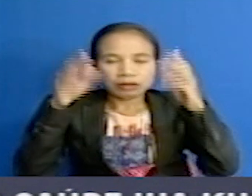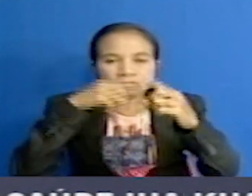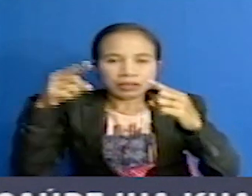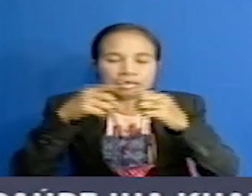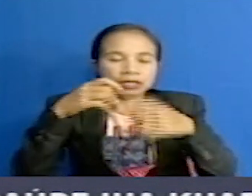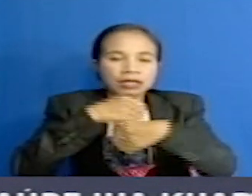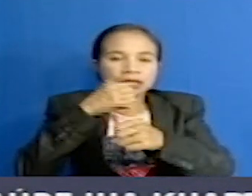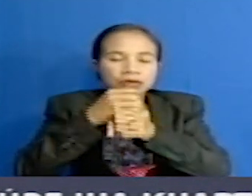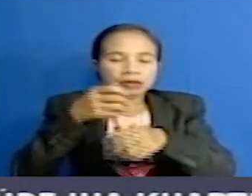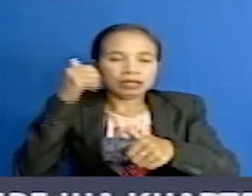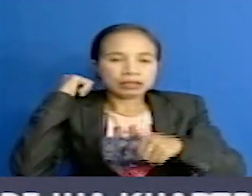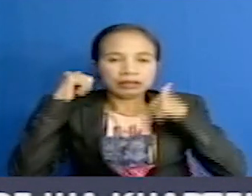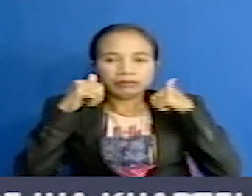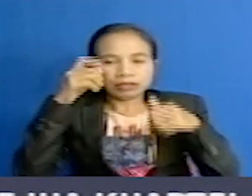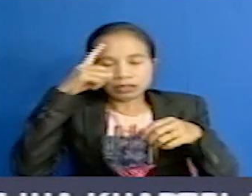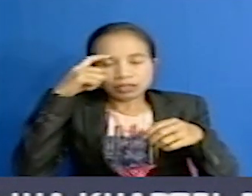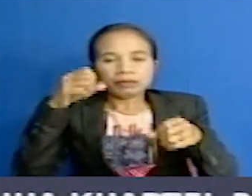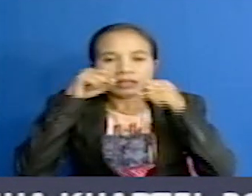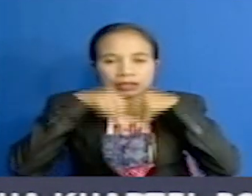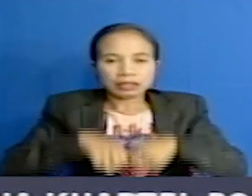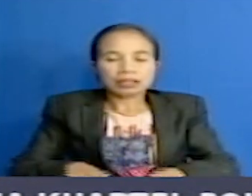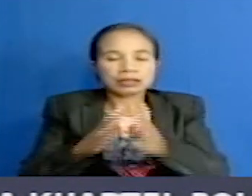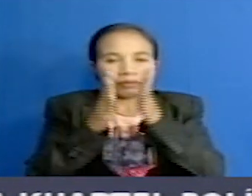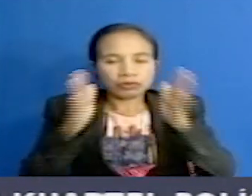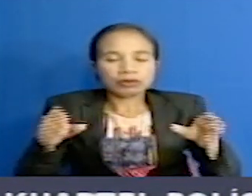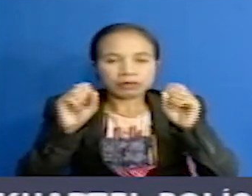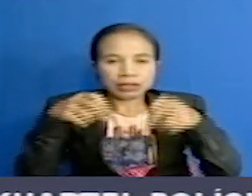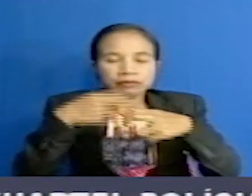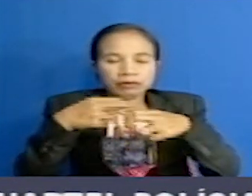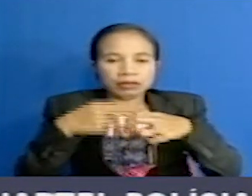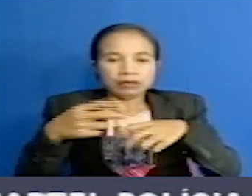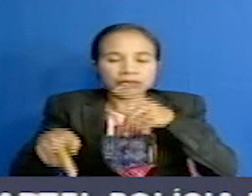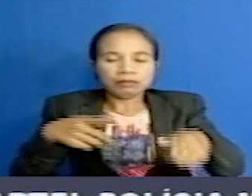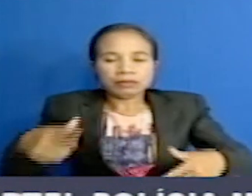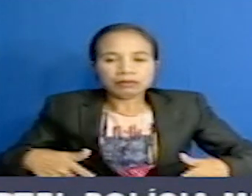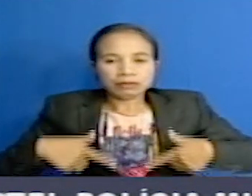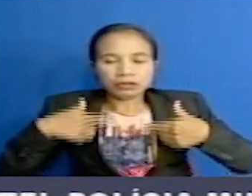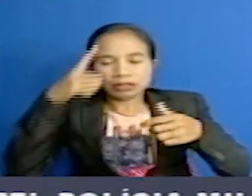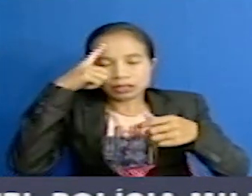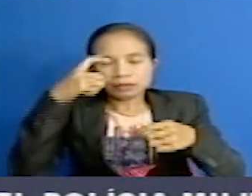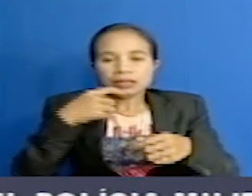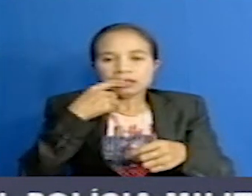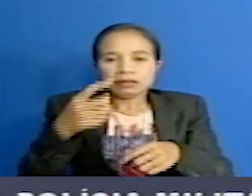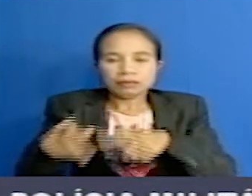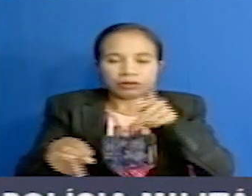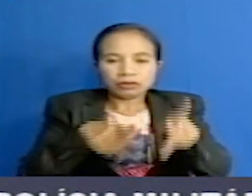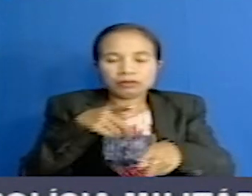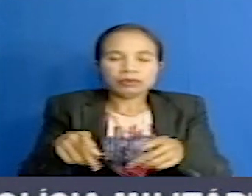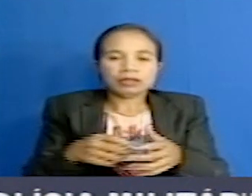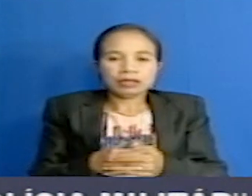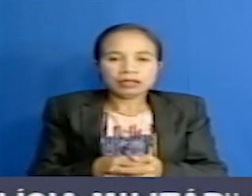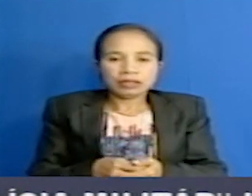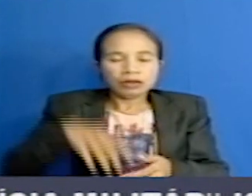alo atividade peskas. Tamba la loran bot bele perigu ba vida. Também temos que informar a comunidade que está com aumento